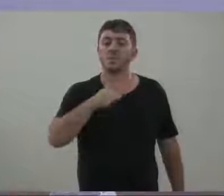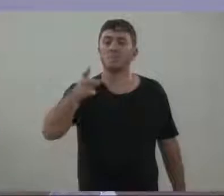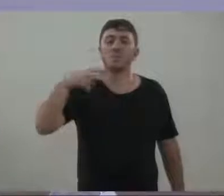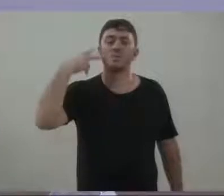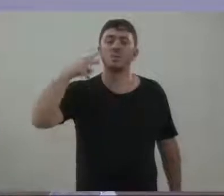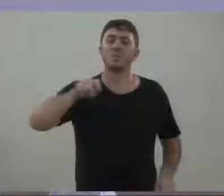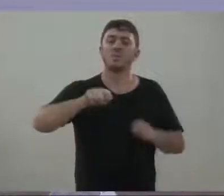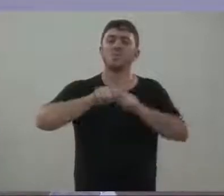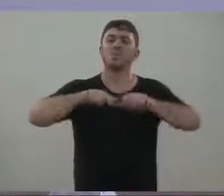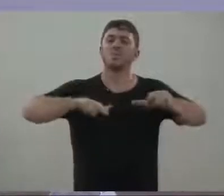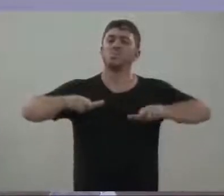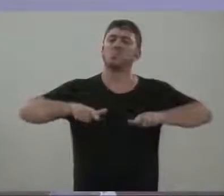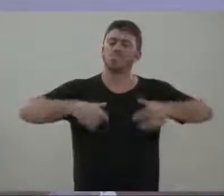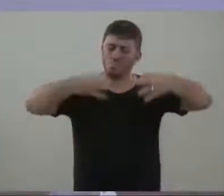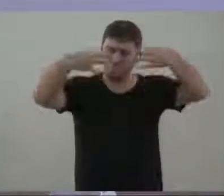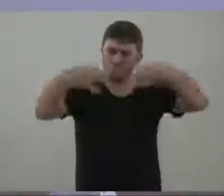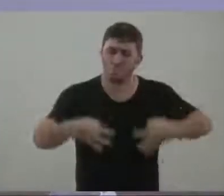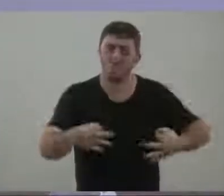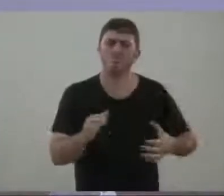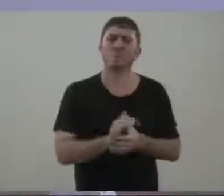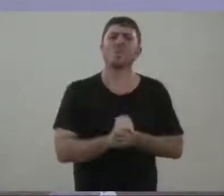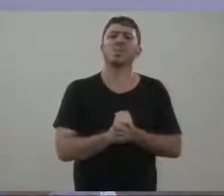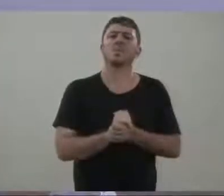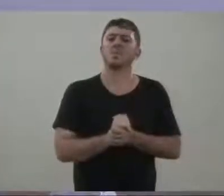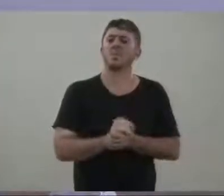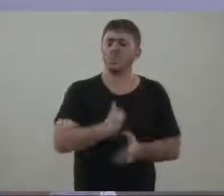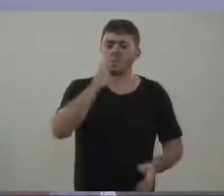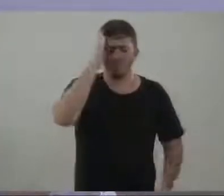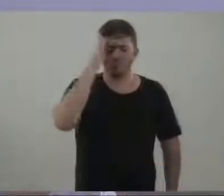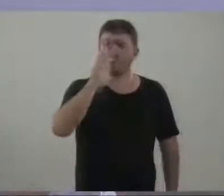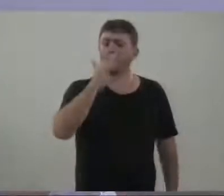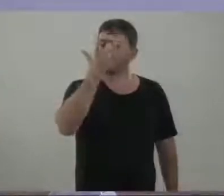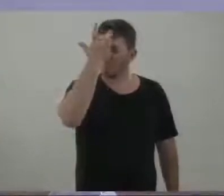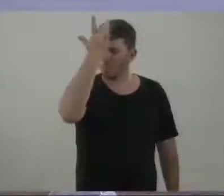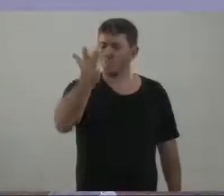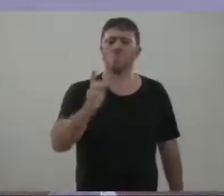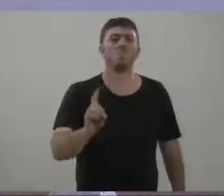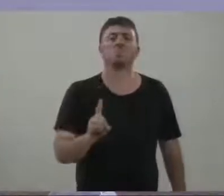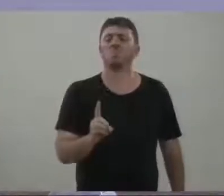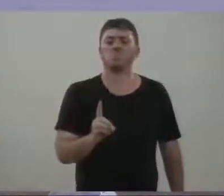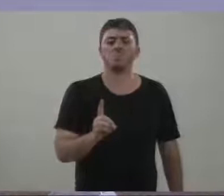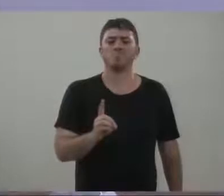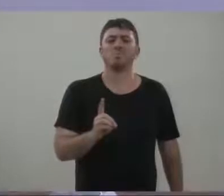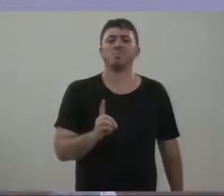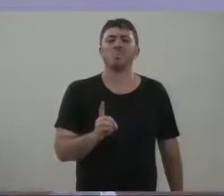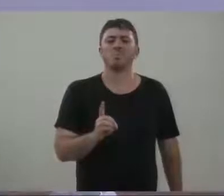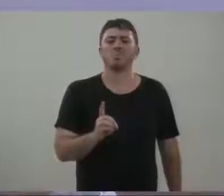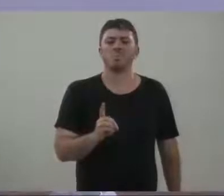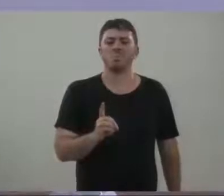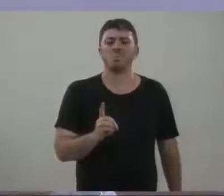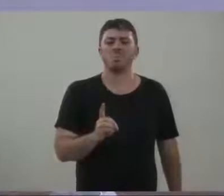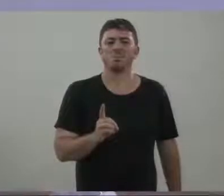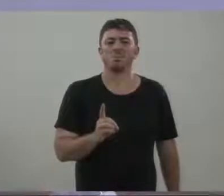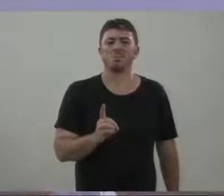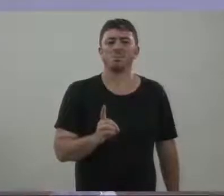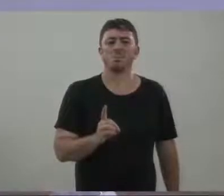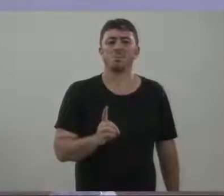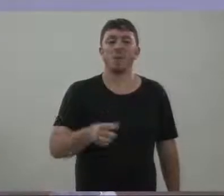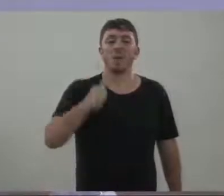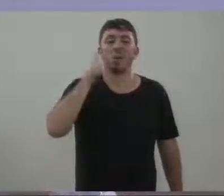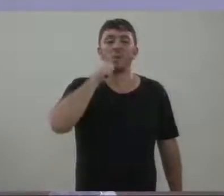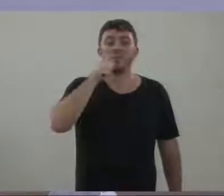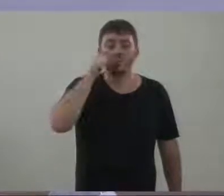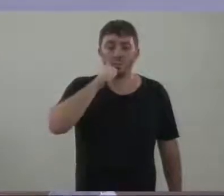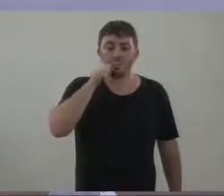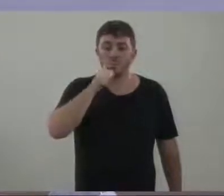mulher também. Porque não é fácil. Não é fácil. As mulheres deixam a sua